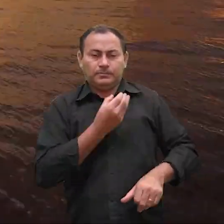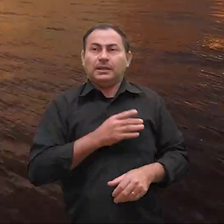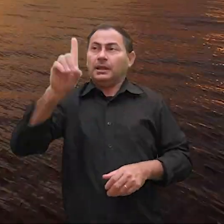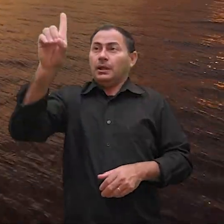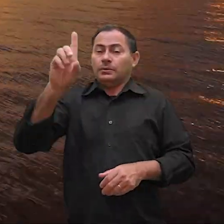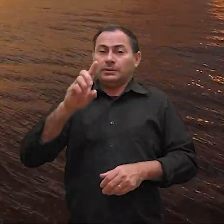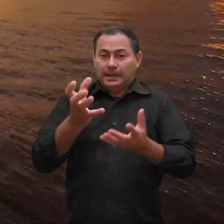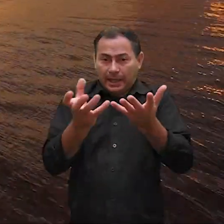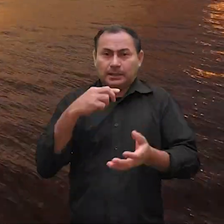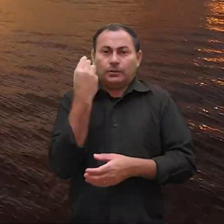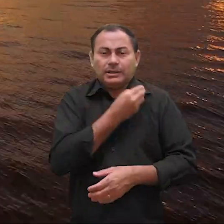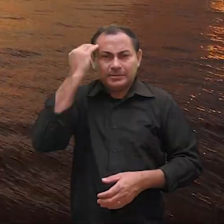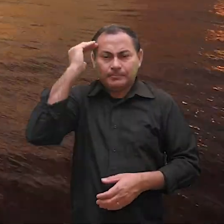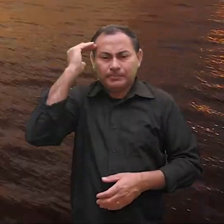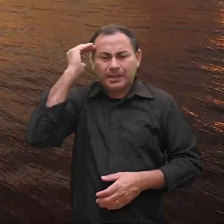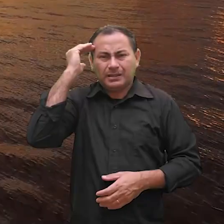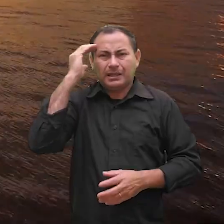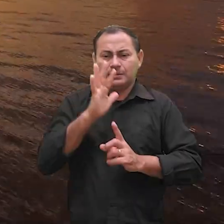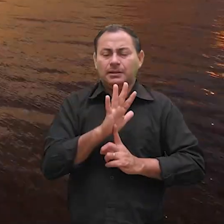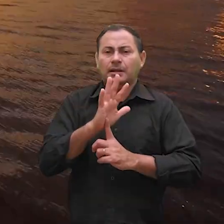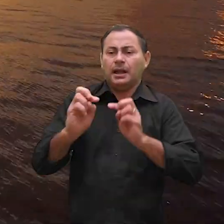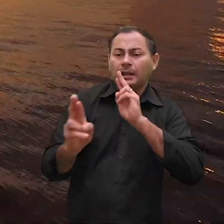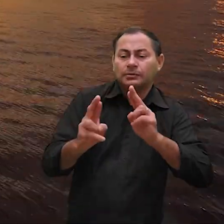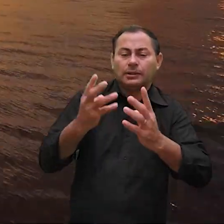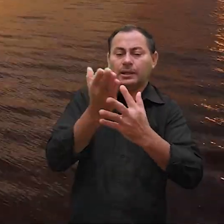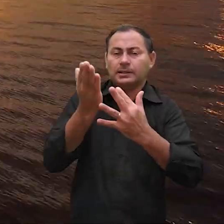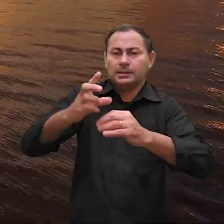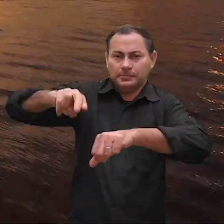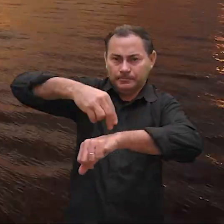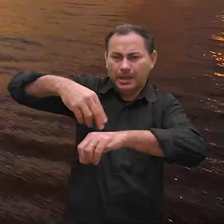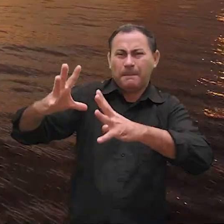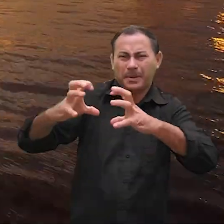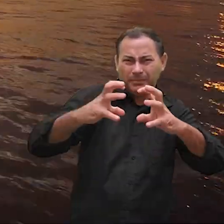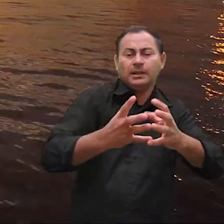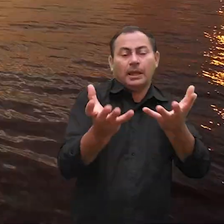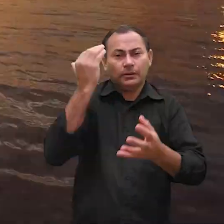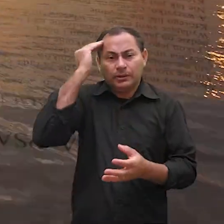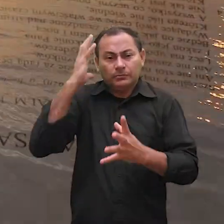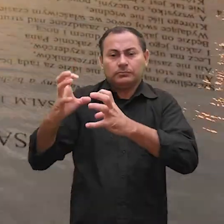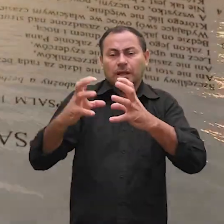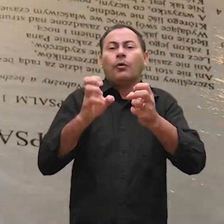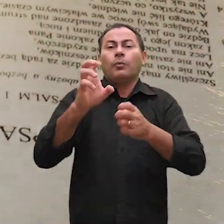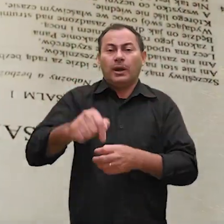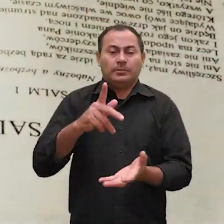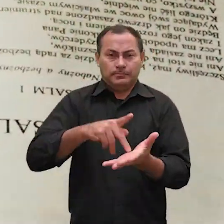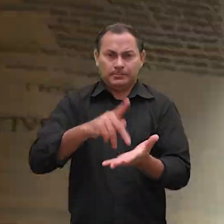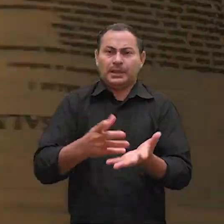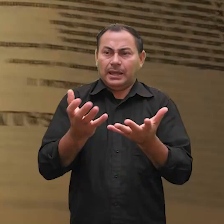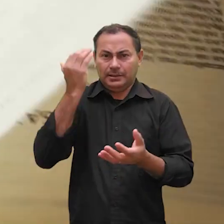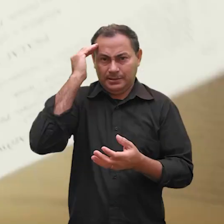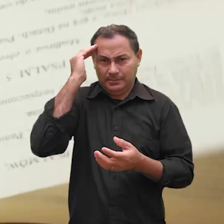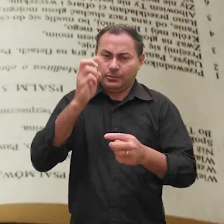criação. Deus quer que nós entendamos o conflito das relações entre as nações, por exemplo. Ele quer que entendamos o conflito como ele é